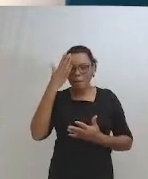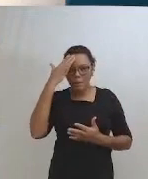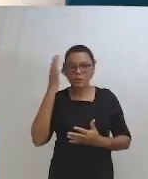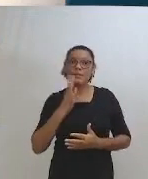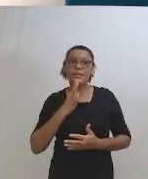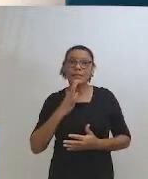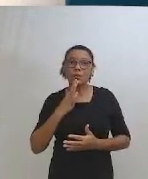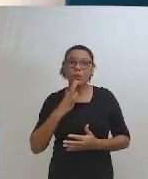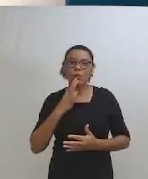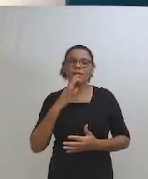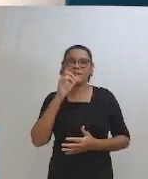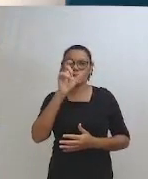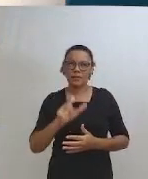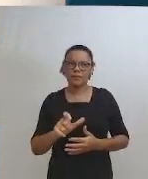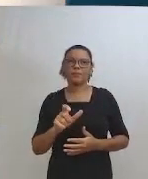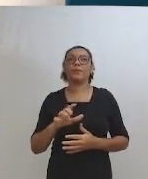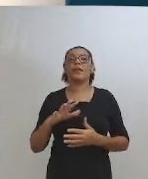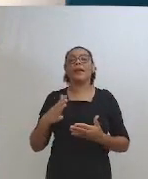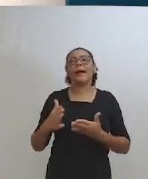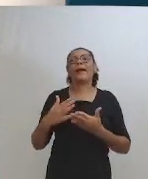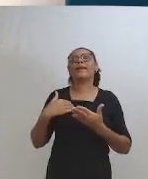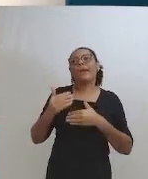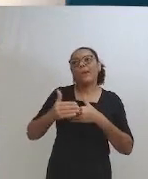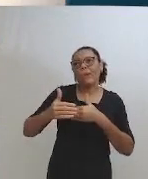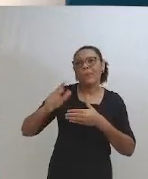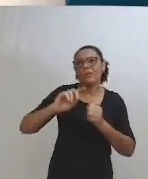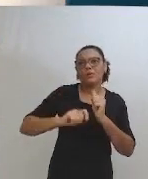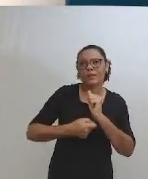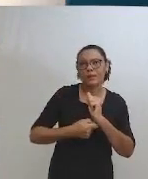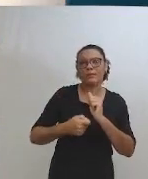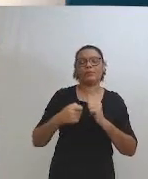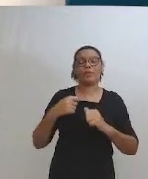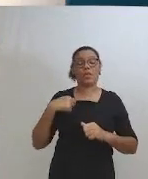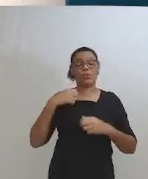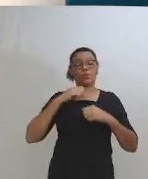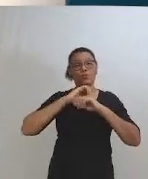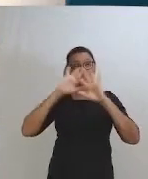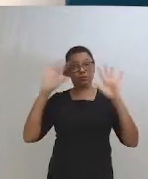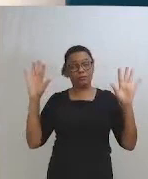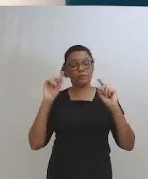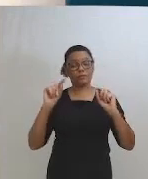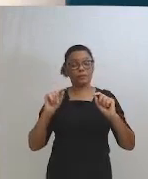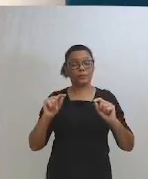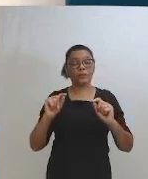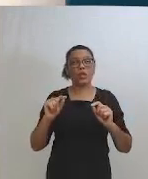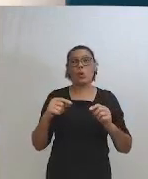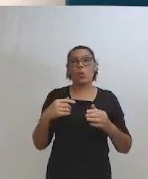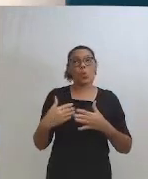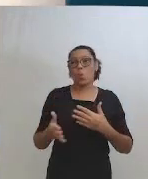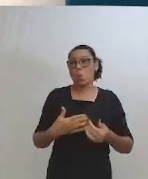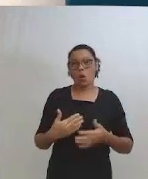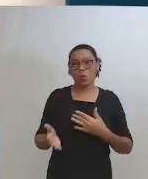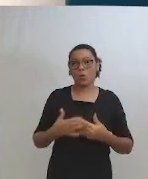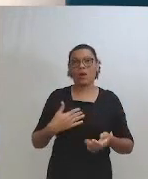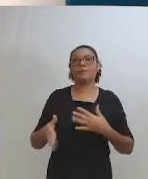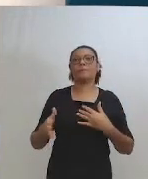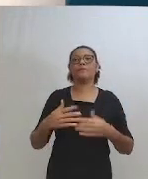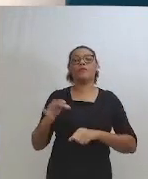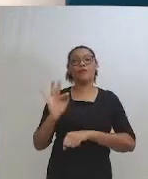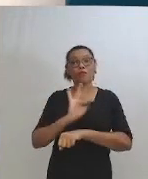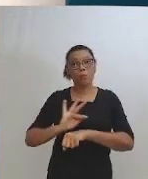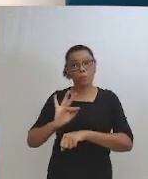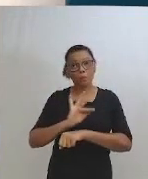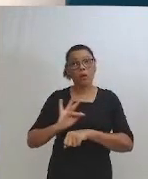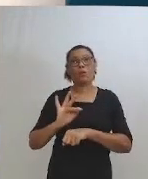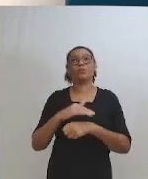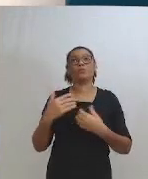ação penal. Eu estou esclarecendo que, independente da formalidade do reconhecimento